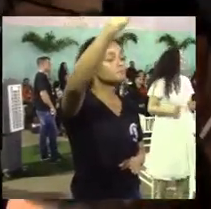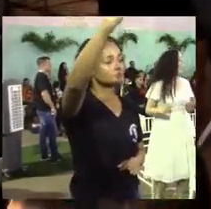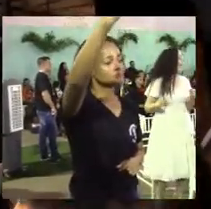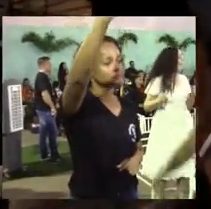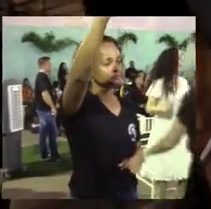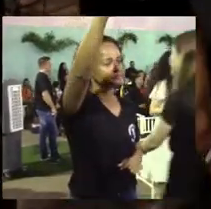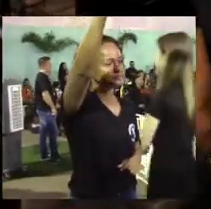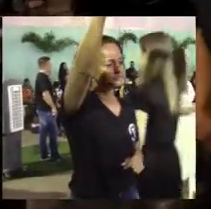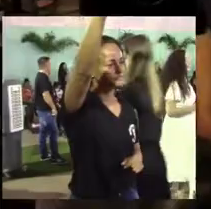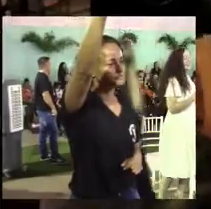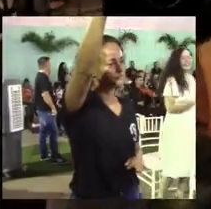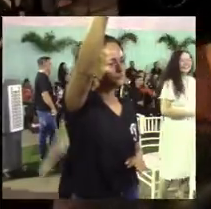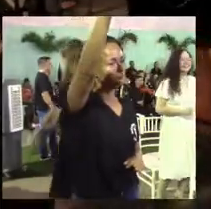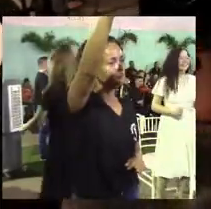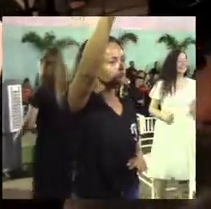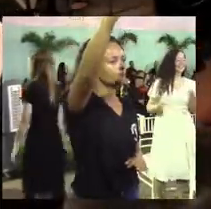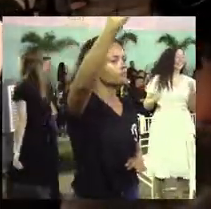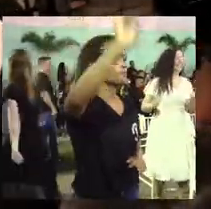viu